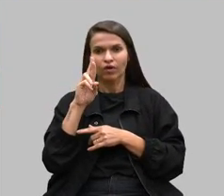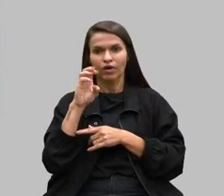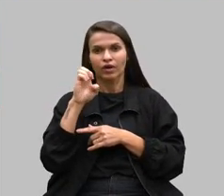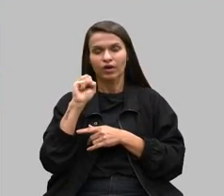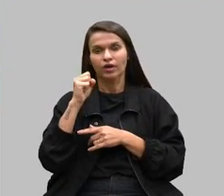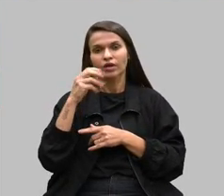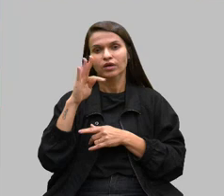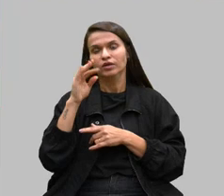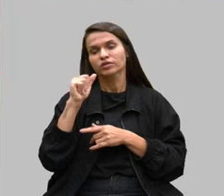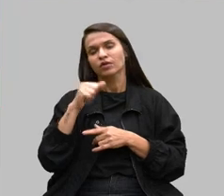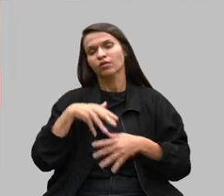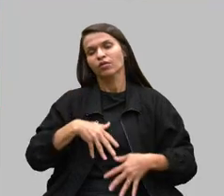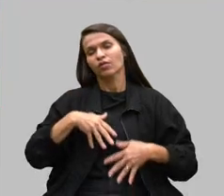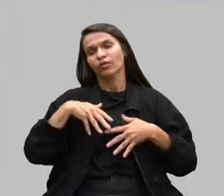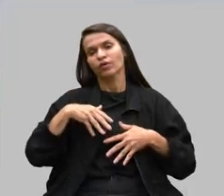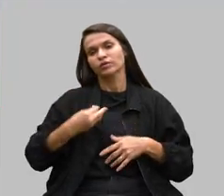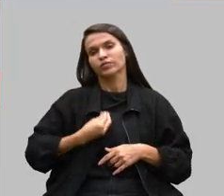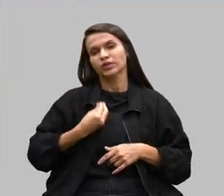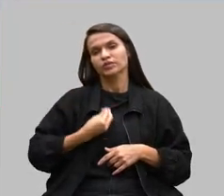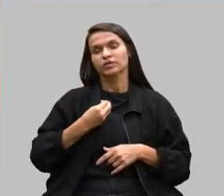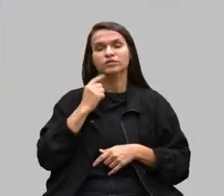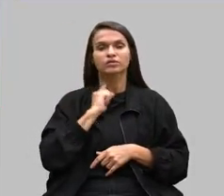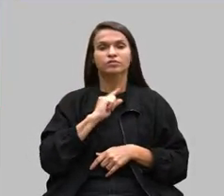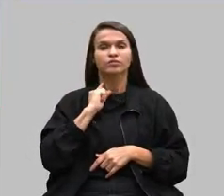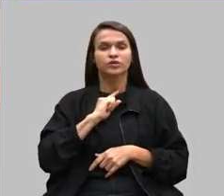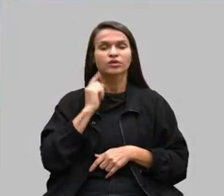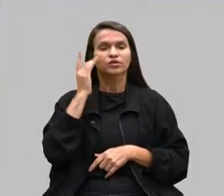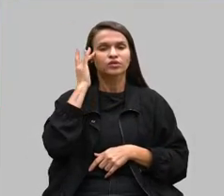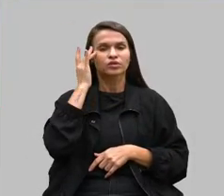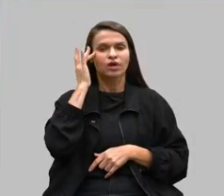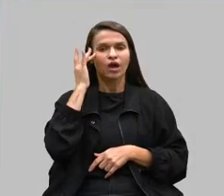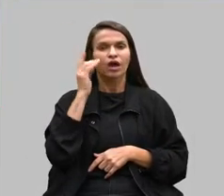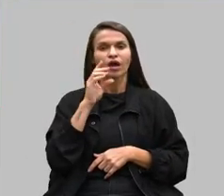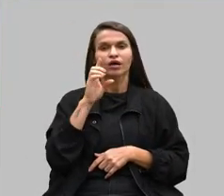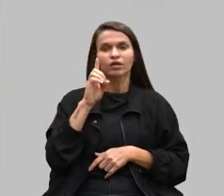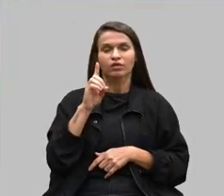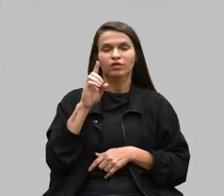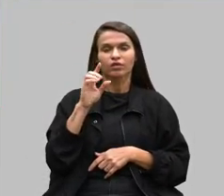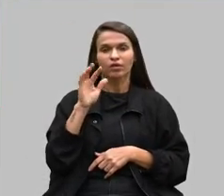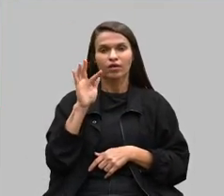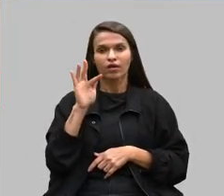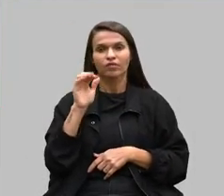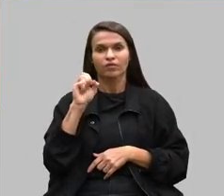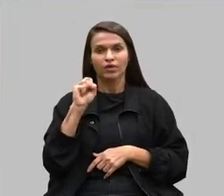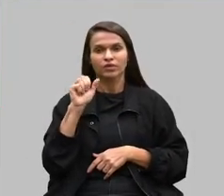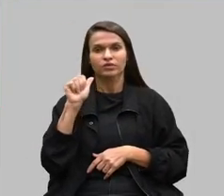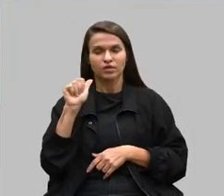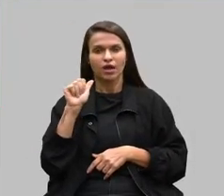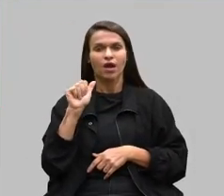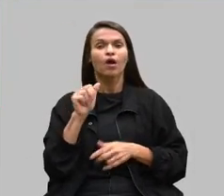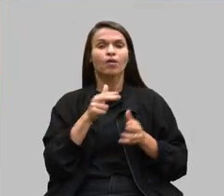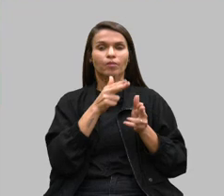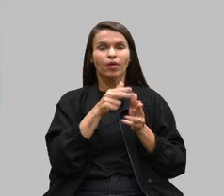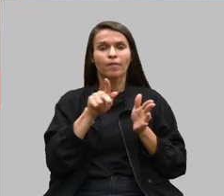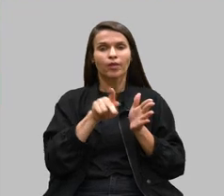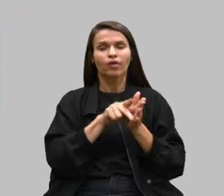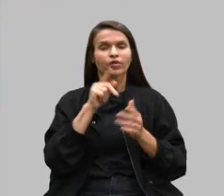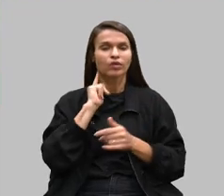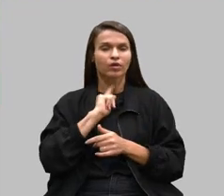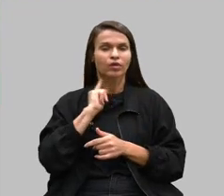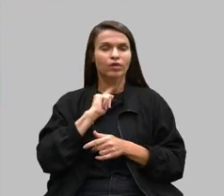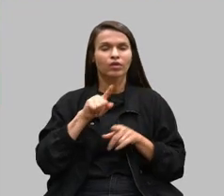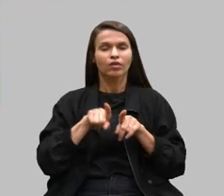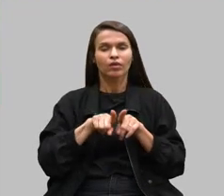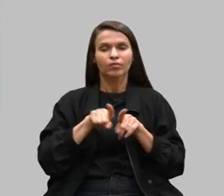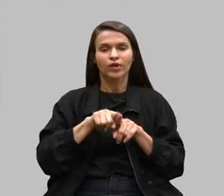em Minas a gente acha que eh a FC é uma ferrovia dos mineiros como a a mrss É e aqui uma